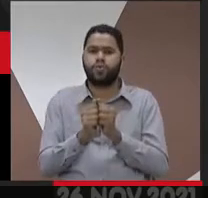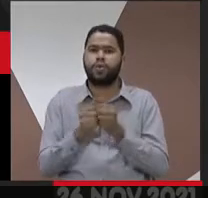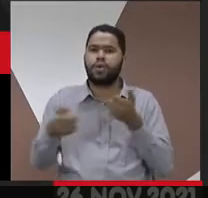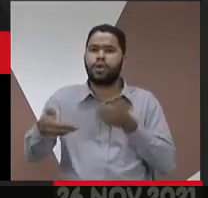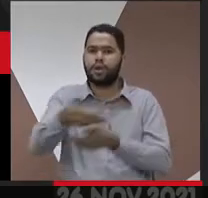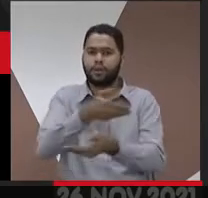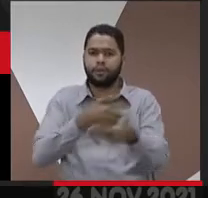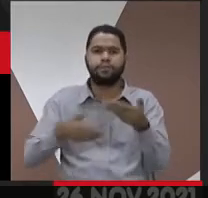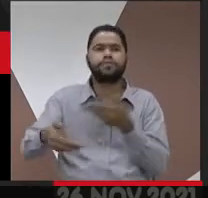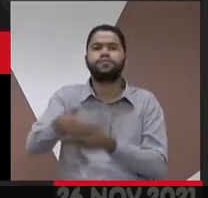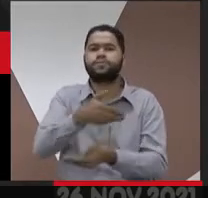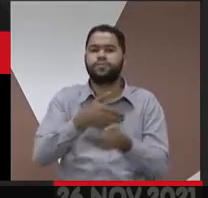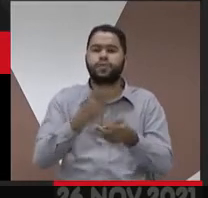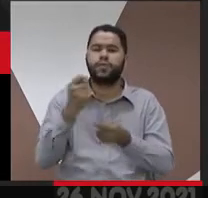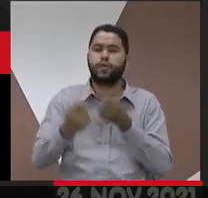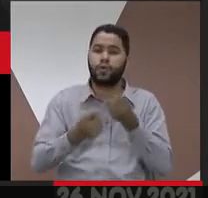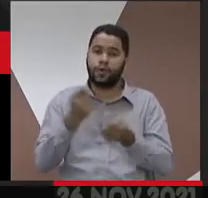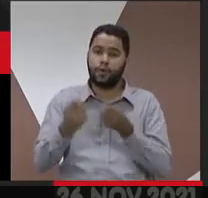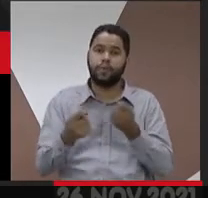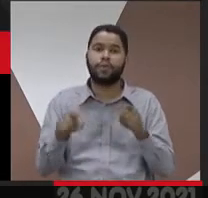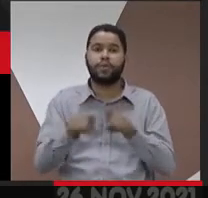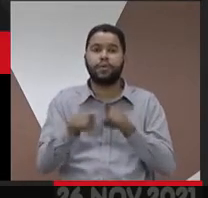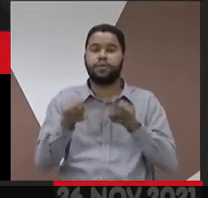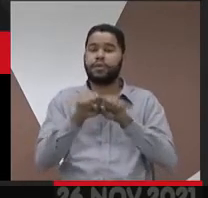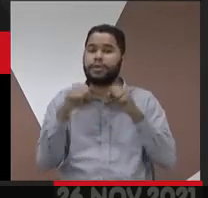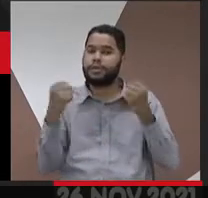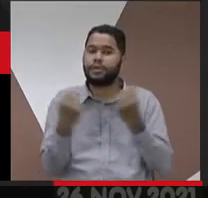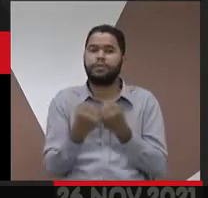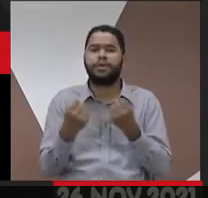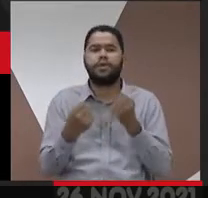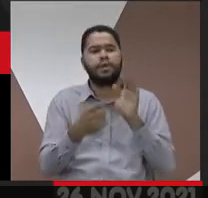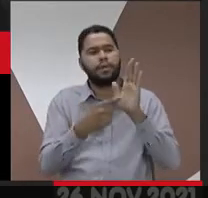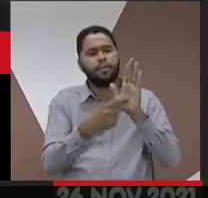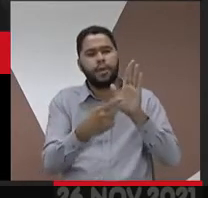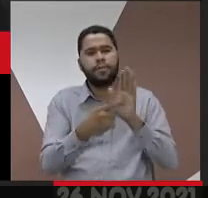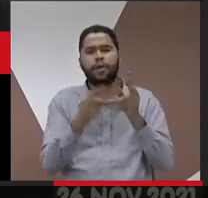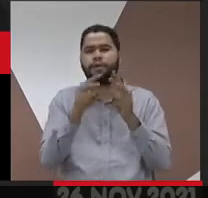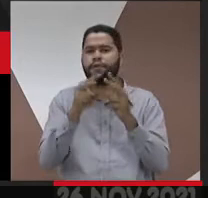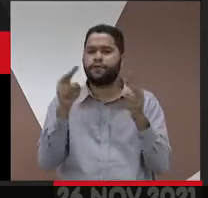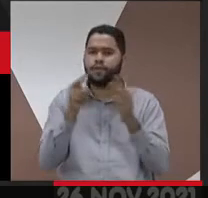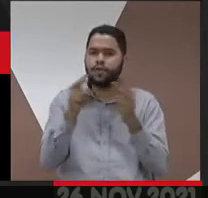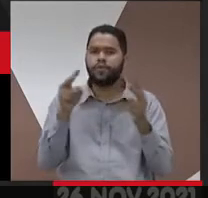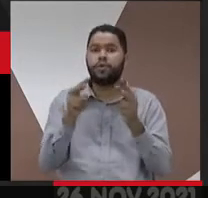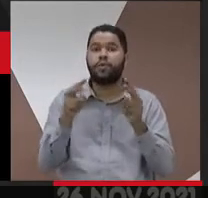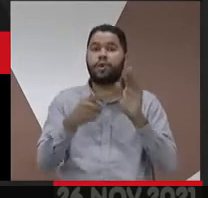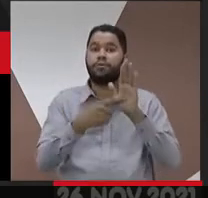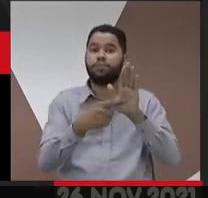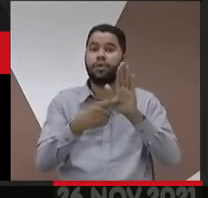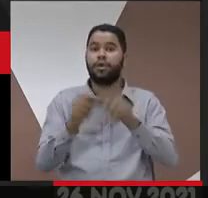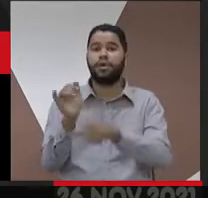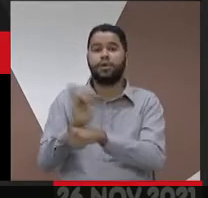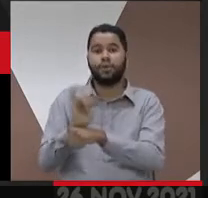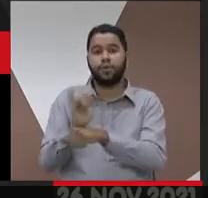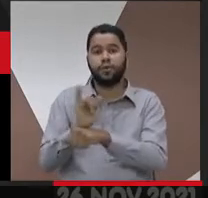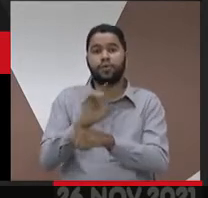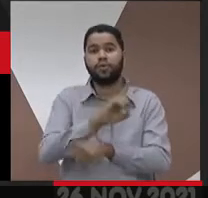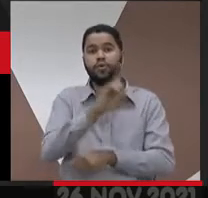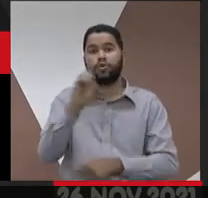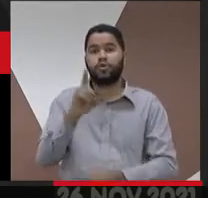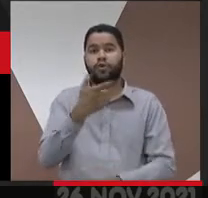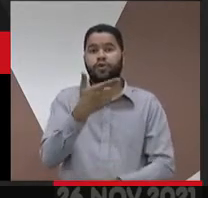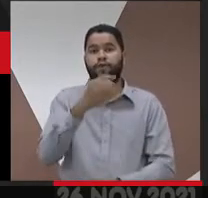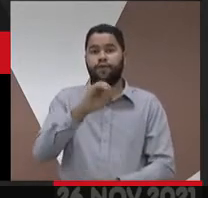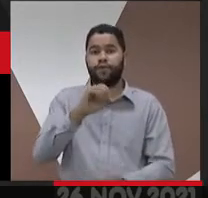Articulação Metropolitana, né? E o seminário foi um evento virtual com transmissão ao vivo pelo YouTube nos dias 20 e